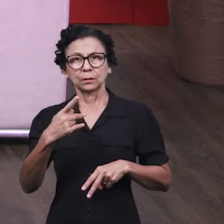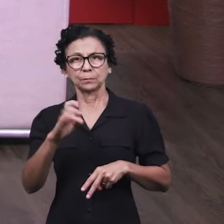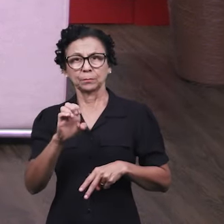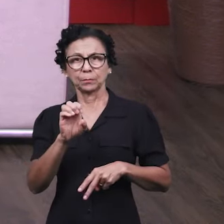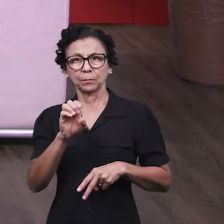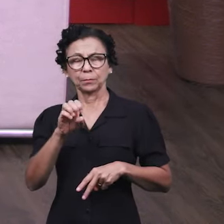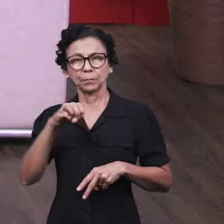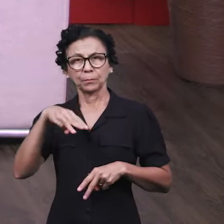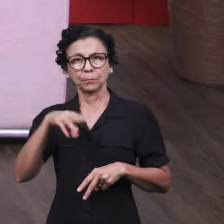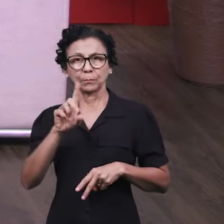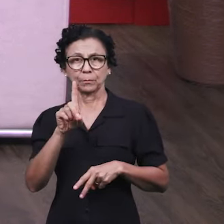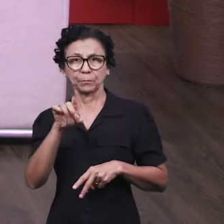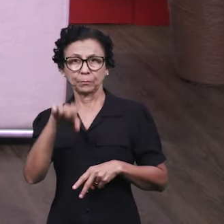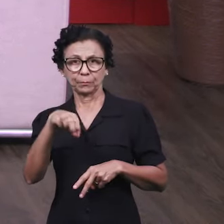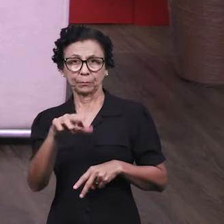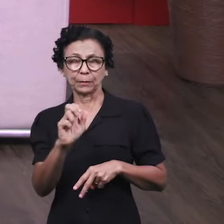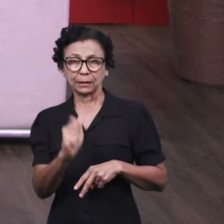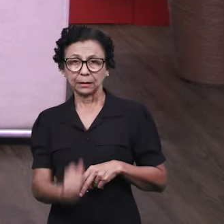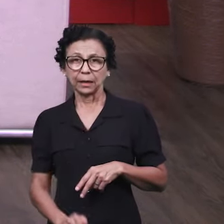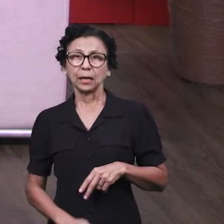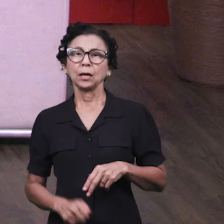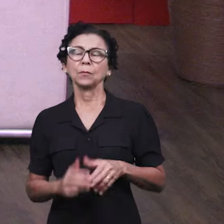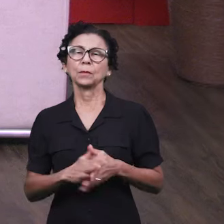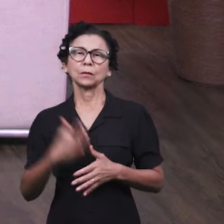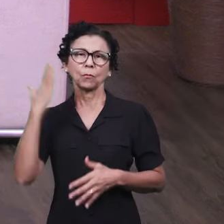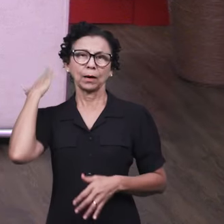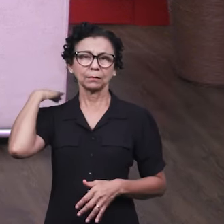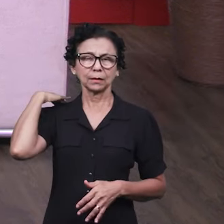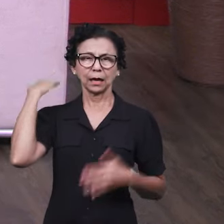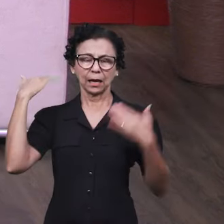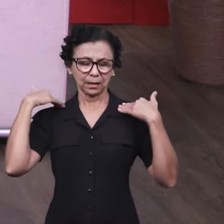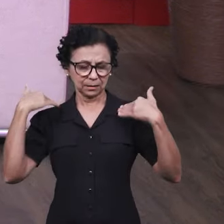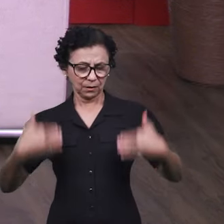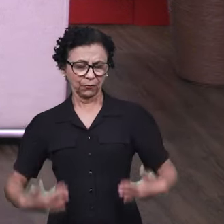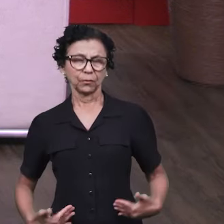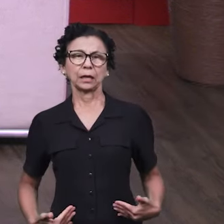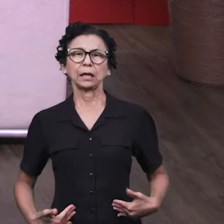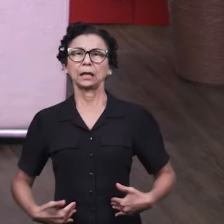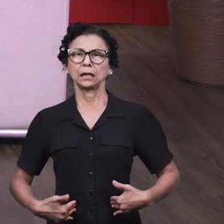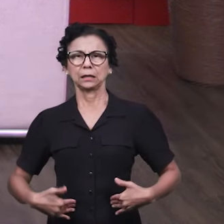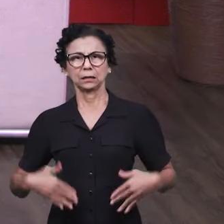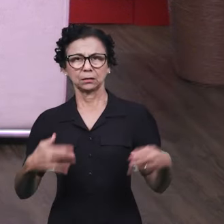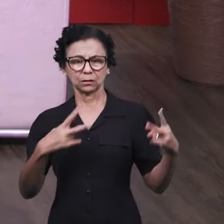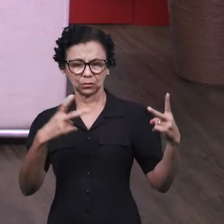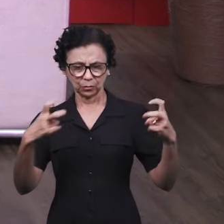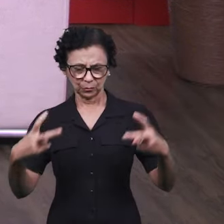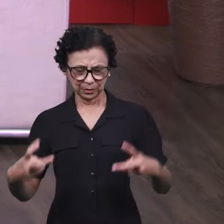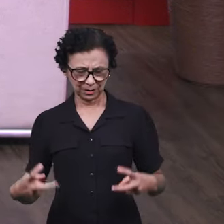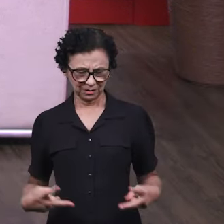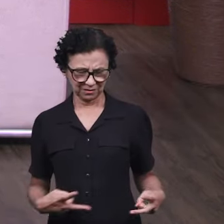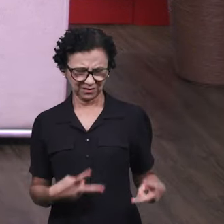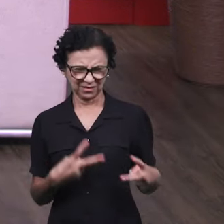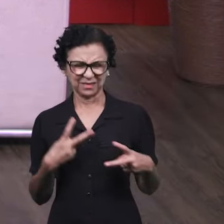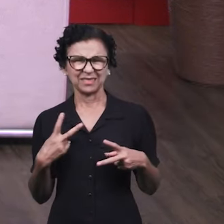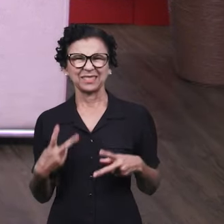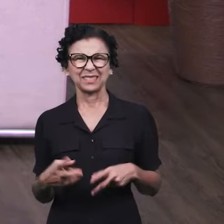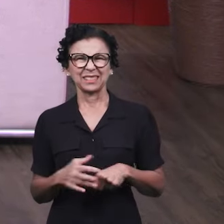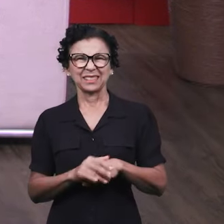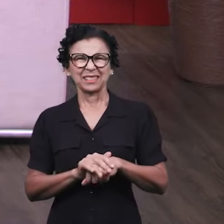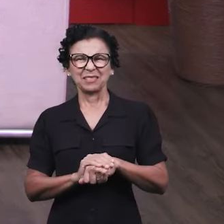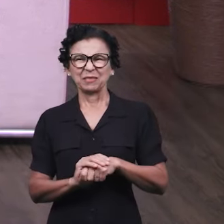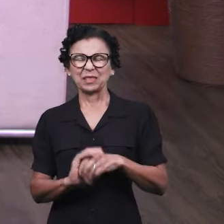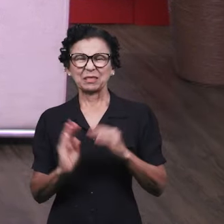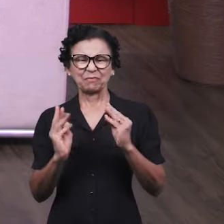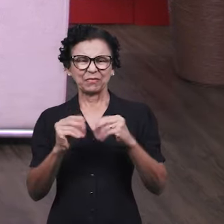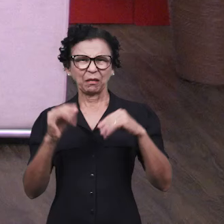trás e parte da frente então a gente consegue observar Esse aspecto né de casca de laranja ou aspecto mais flácido o